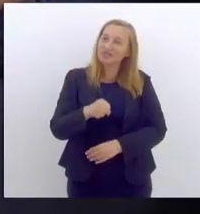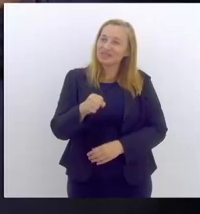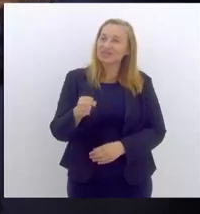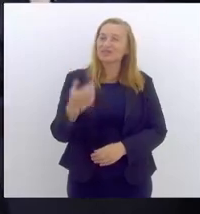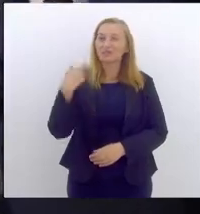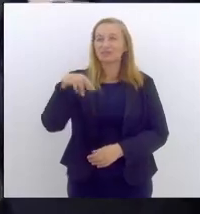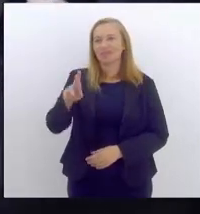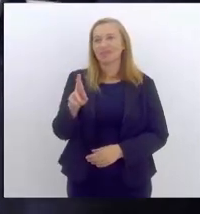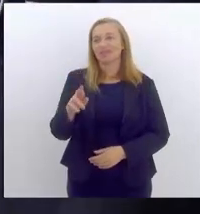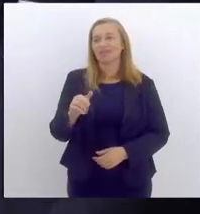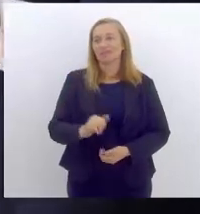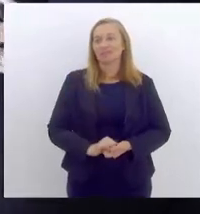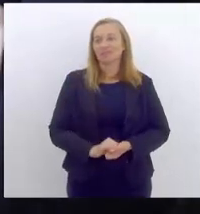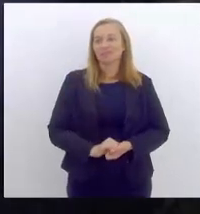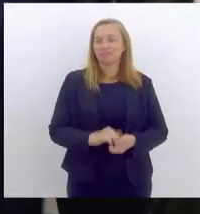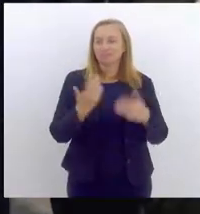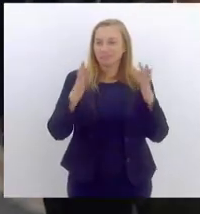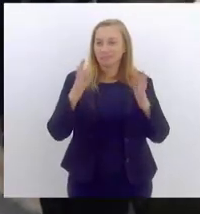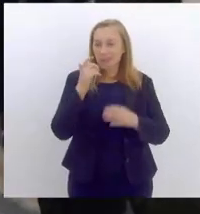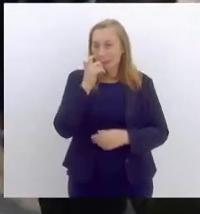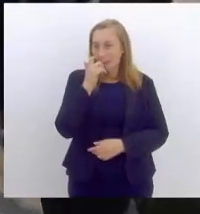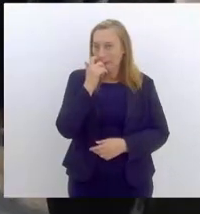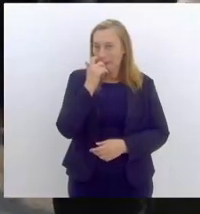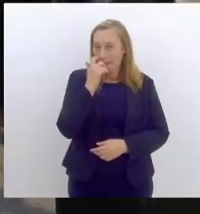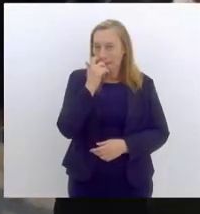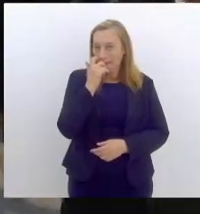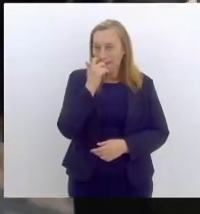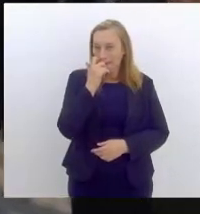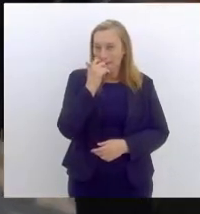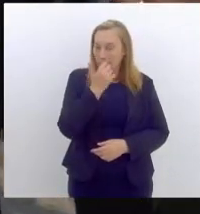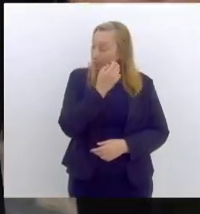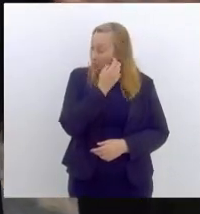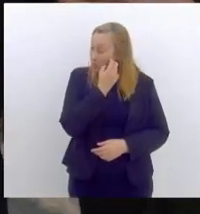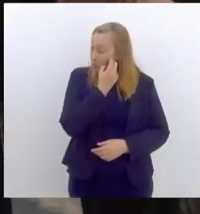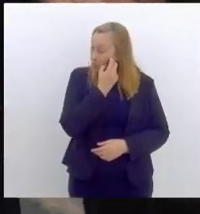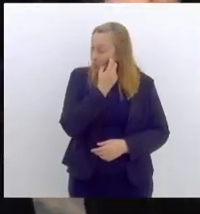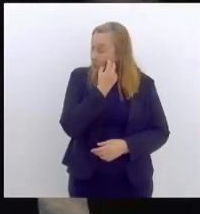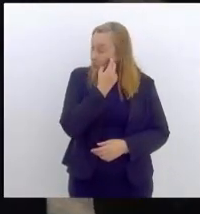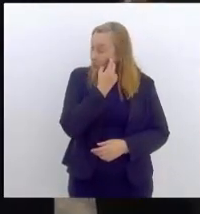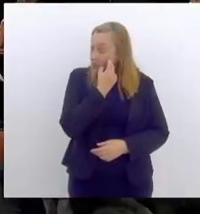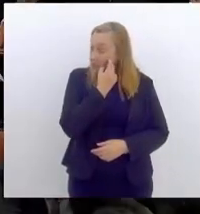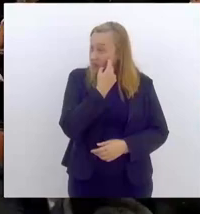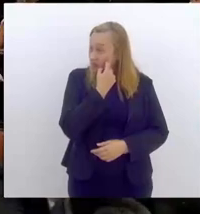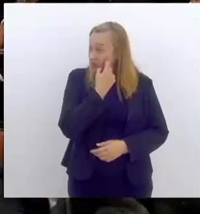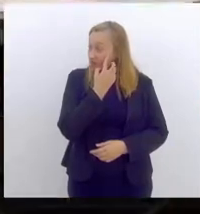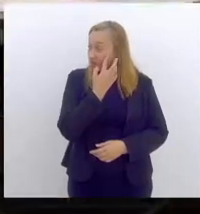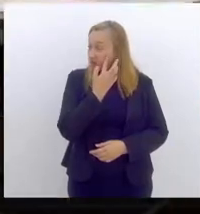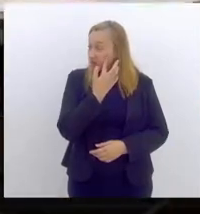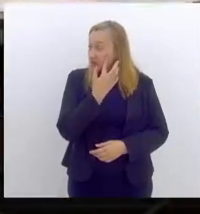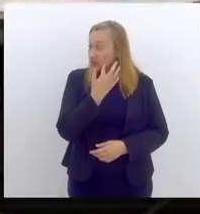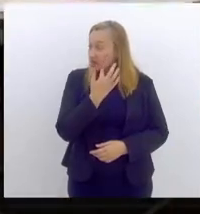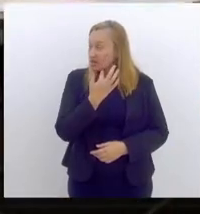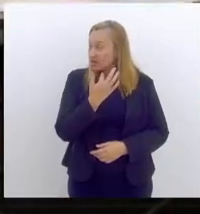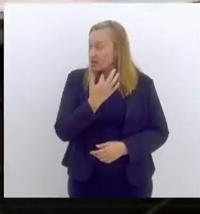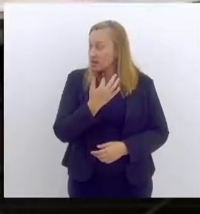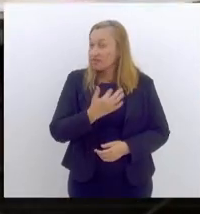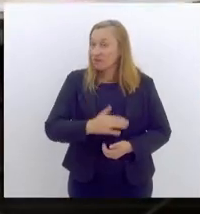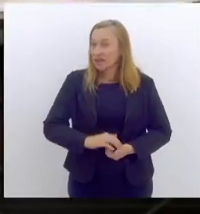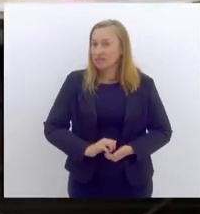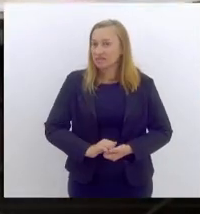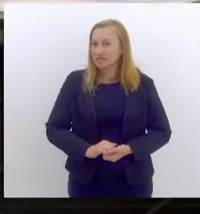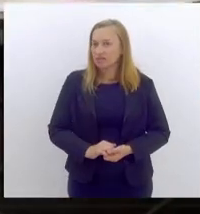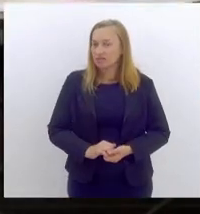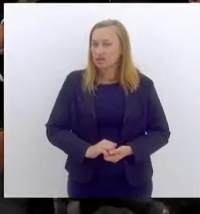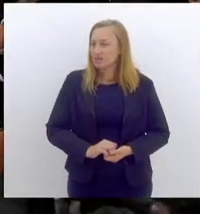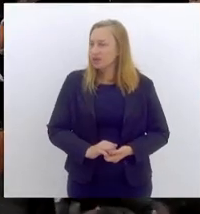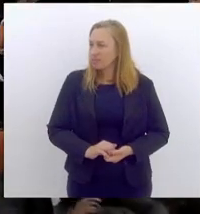Bacelar. Deputado Fred Pacheco, vota sim. Deputada Gisele Monteiro.